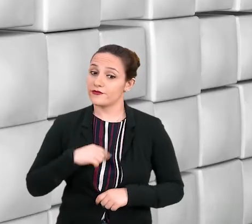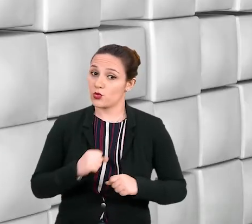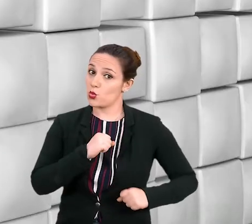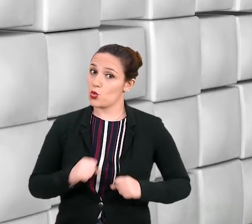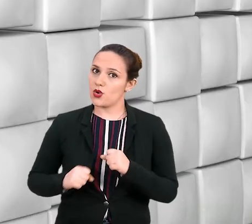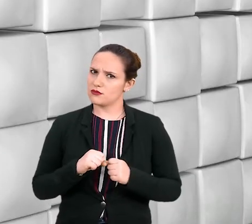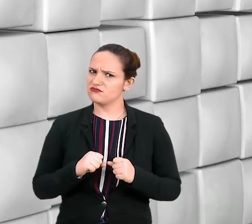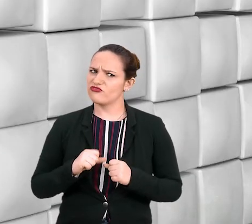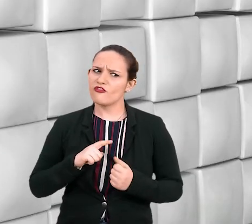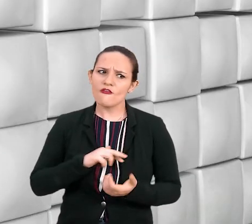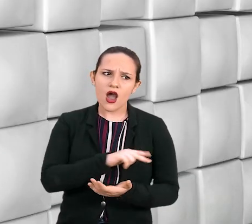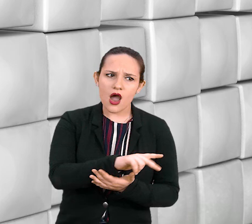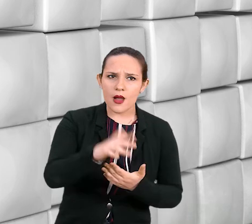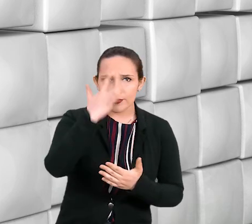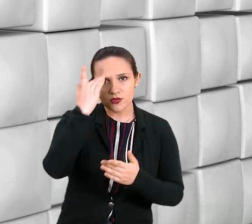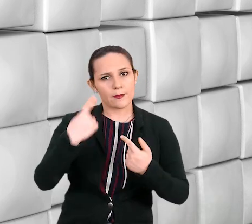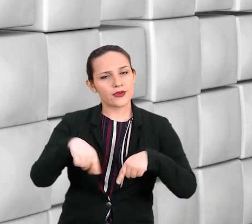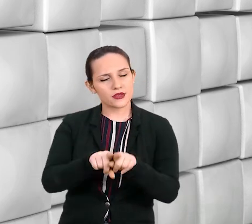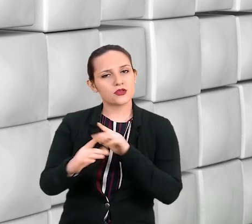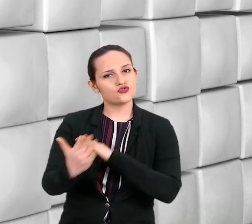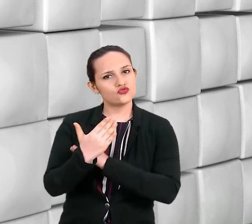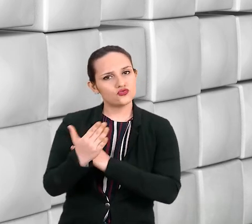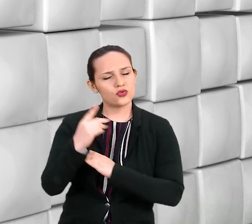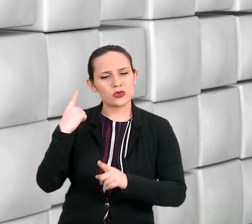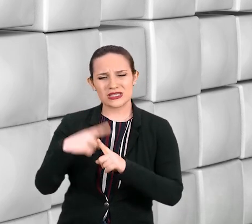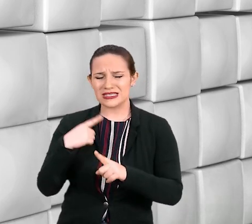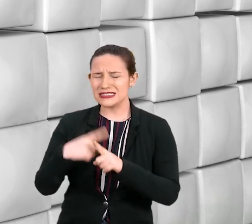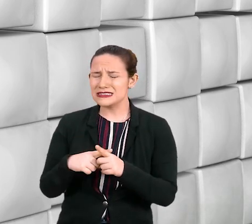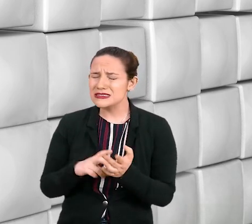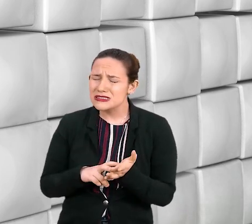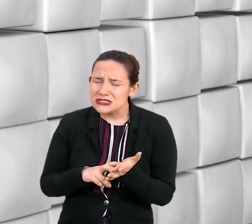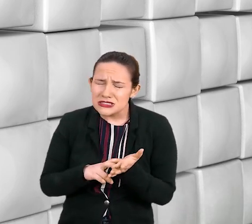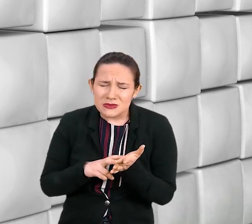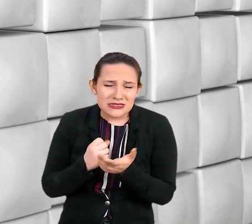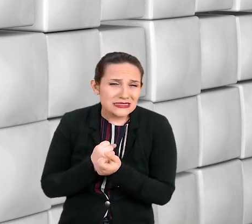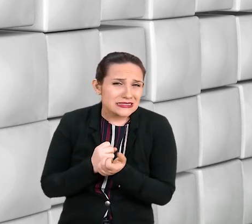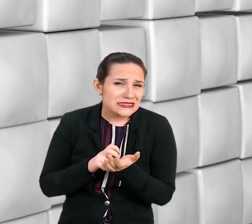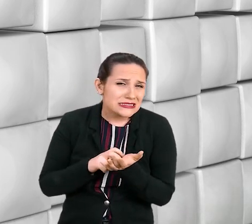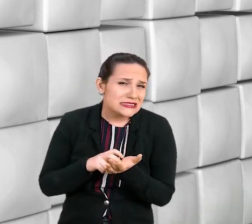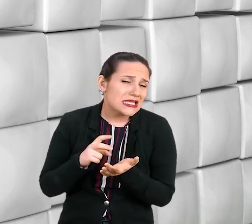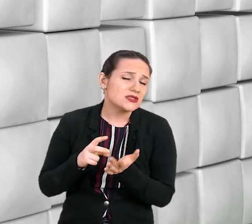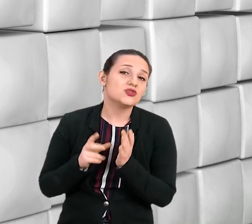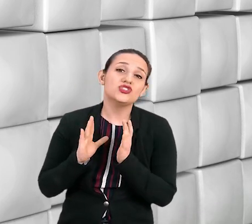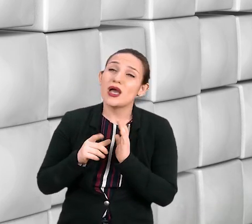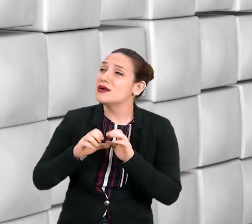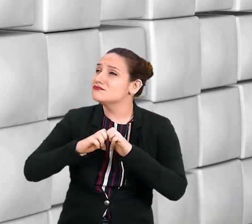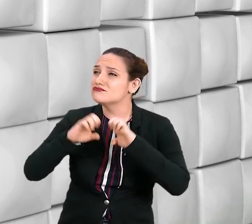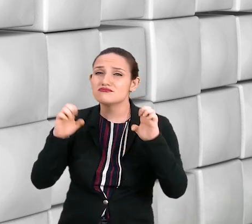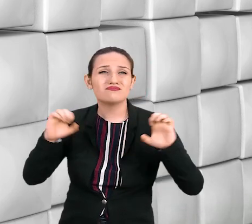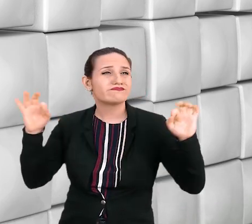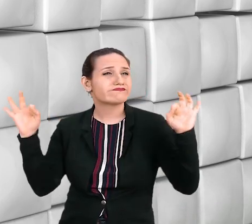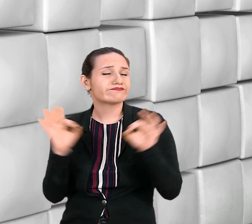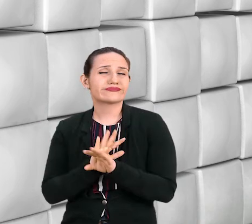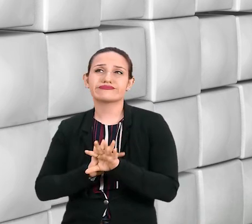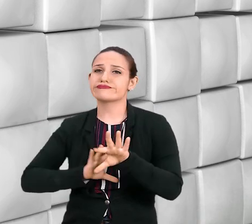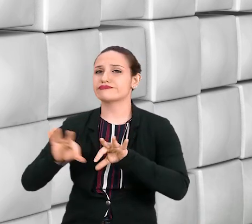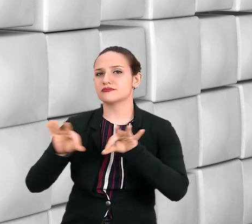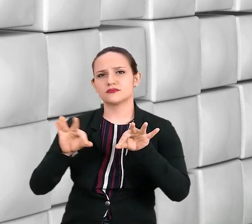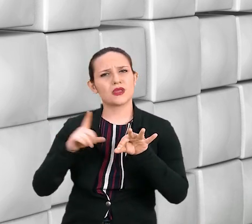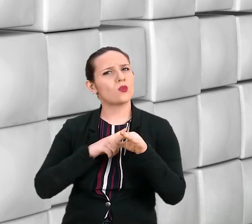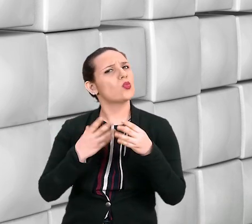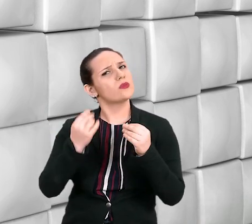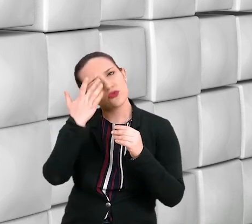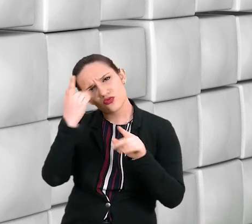A corrida contou com o apoio de vários parceiros que nos primeiros momentos da manhã já estavam com a estrutura